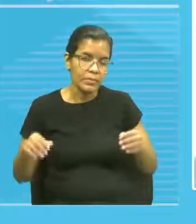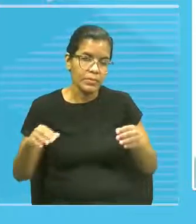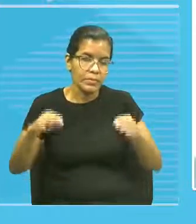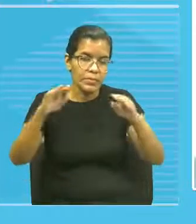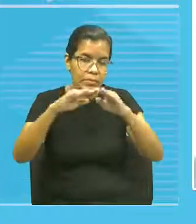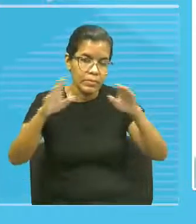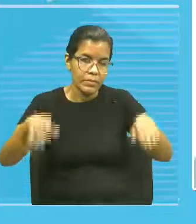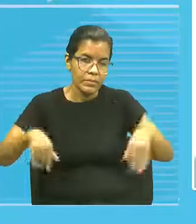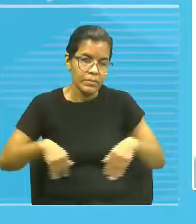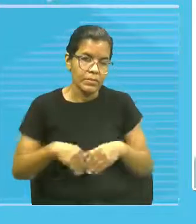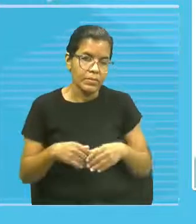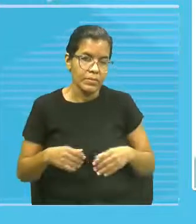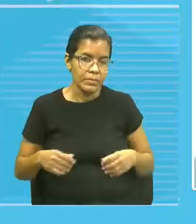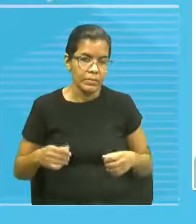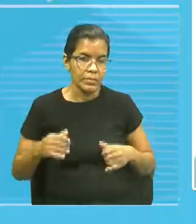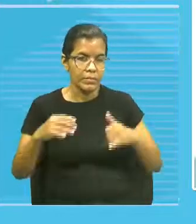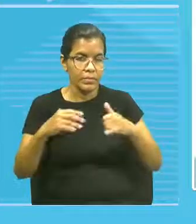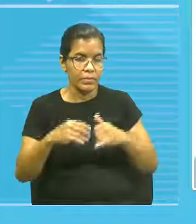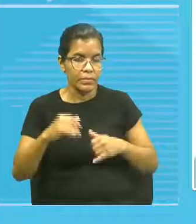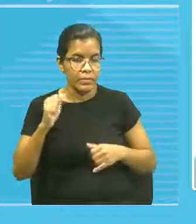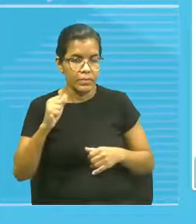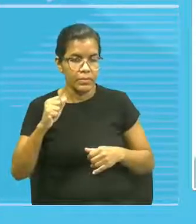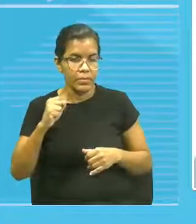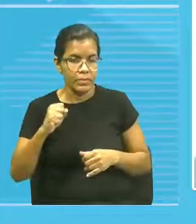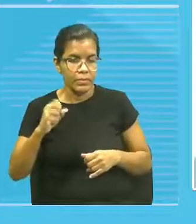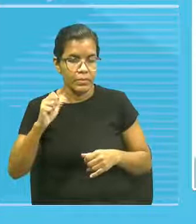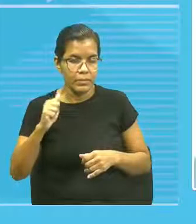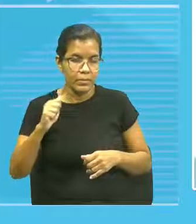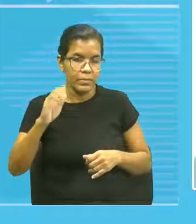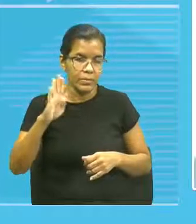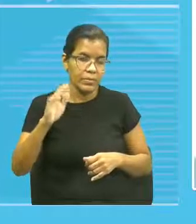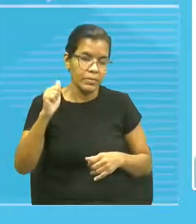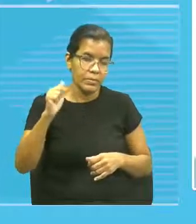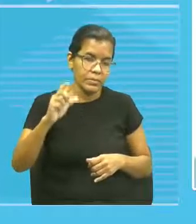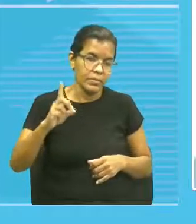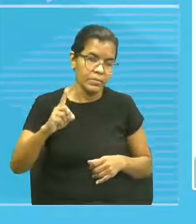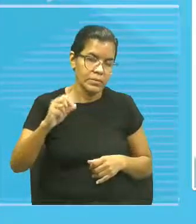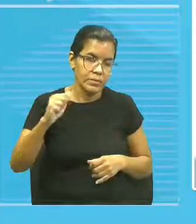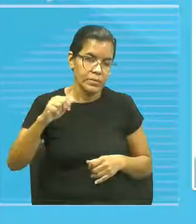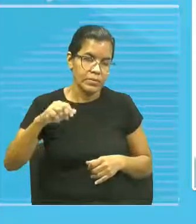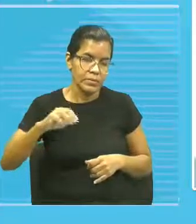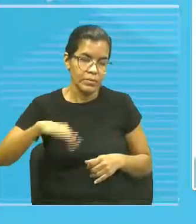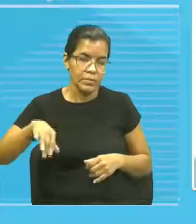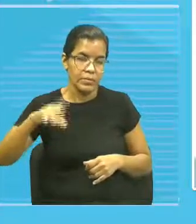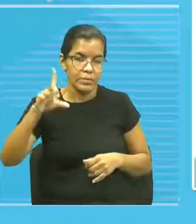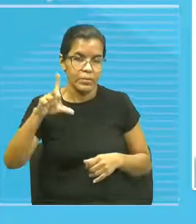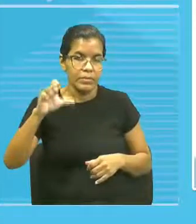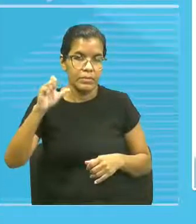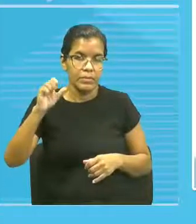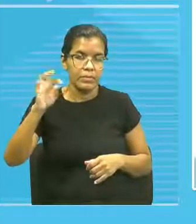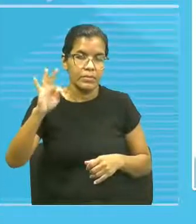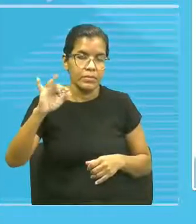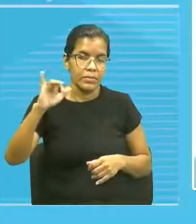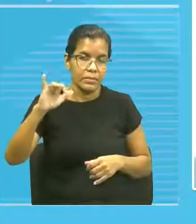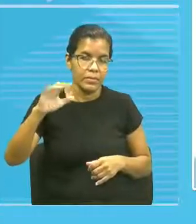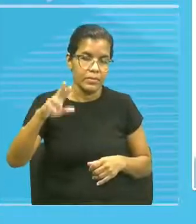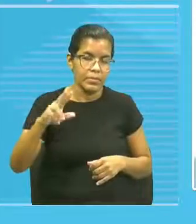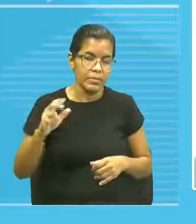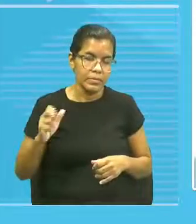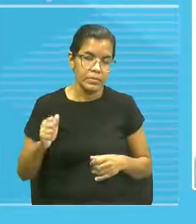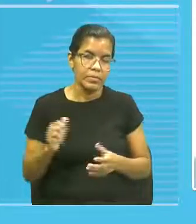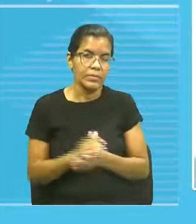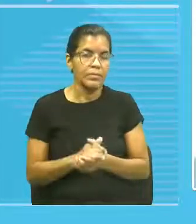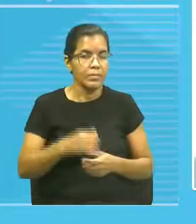sábado letivo, 2h26 da tarde, direto de Curral Novo, a turma do segundo ano B,